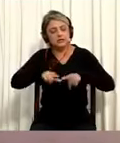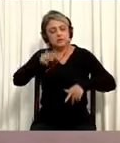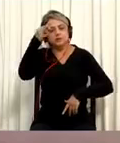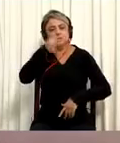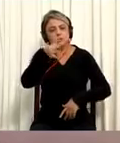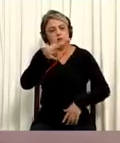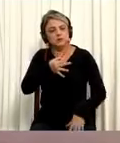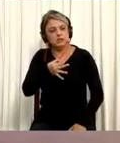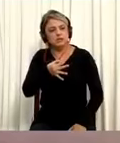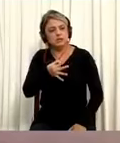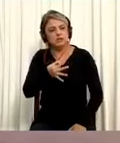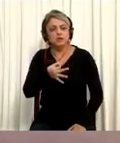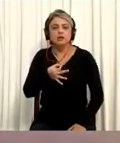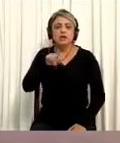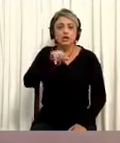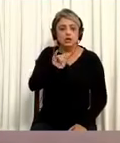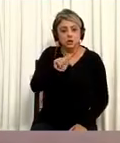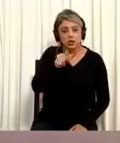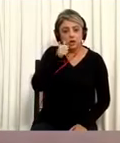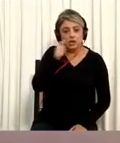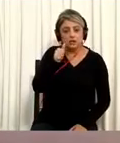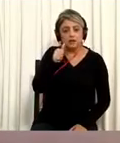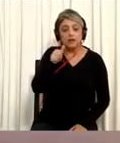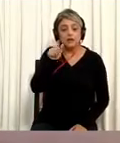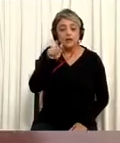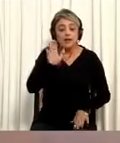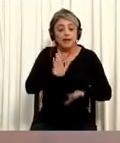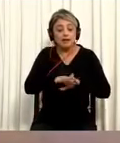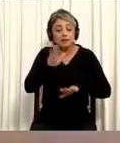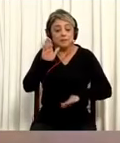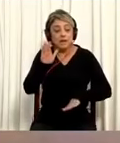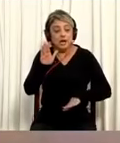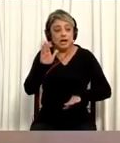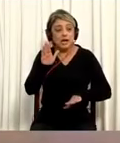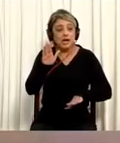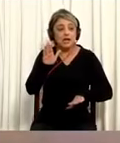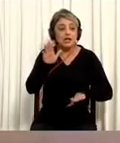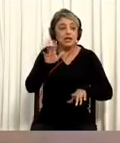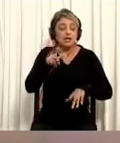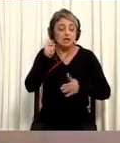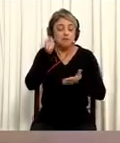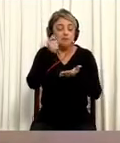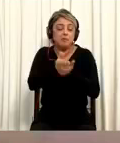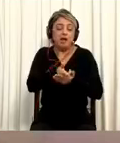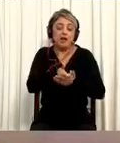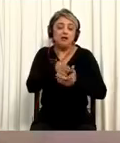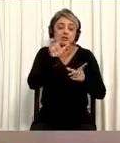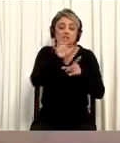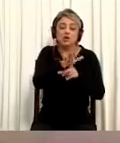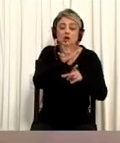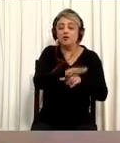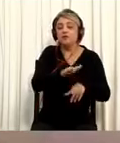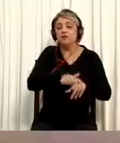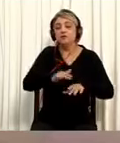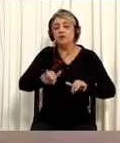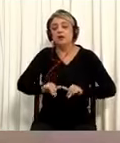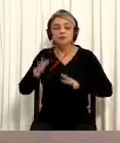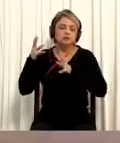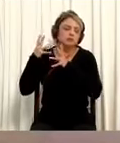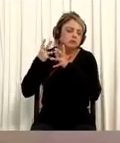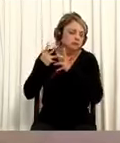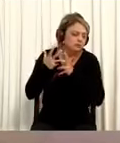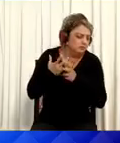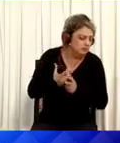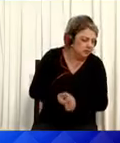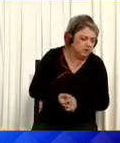como disse a Ellen e a Yolanda, quem está pagando o preço, é quem está recebendo nos seus ombros o ônus